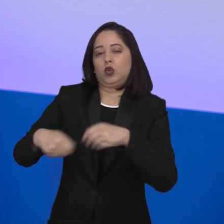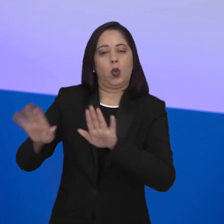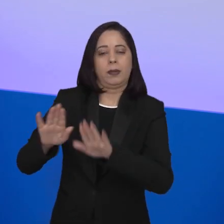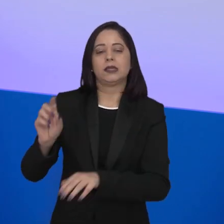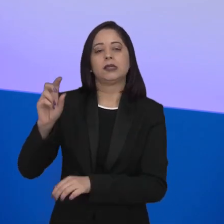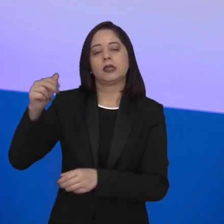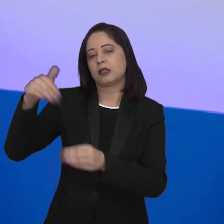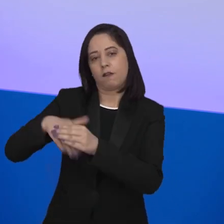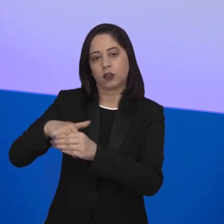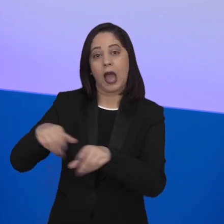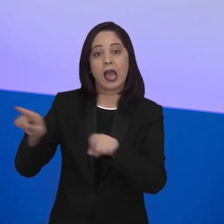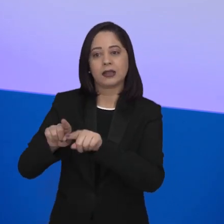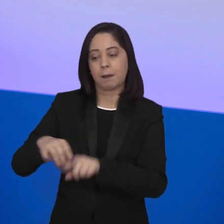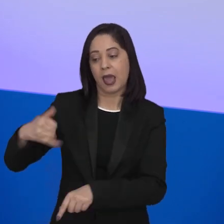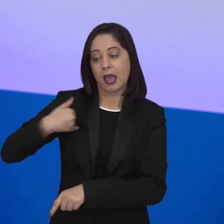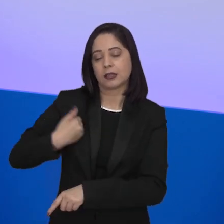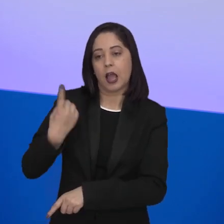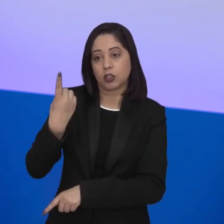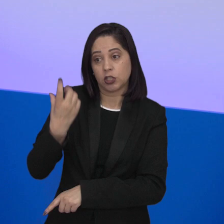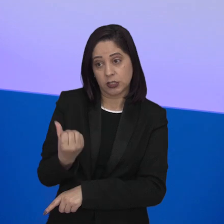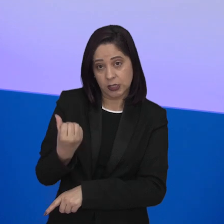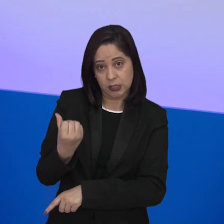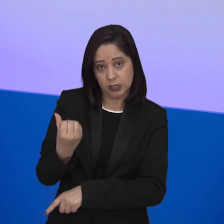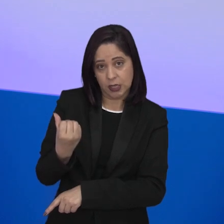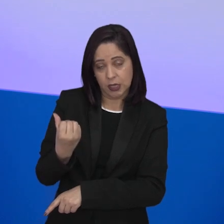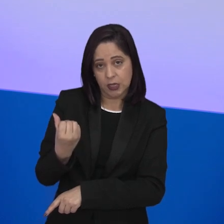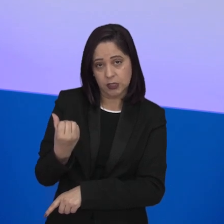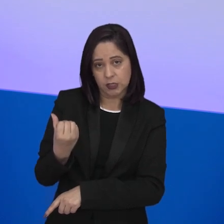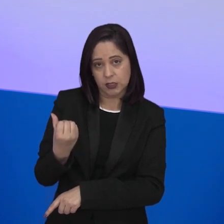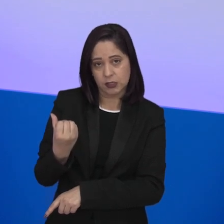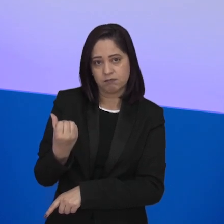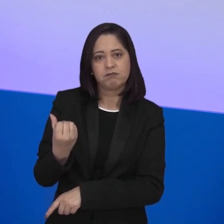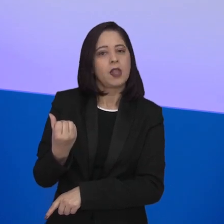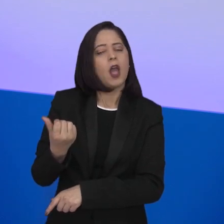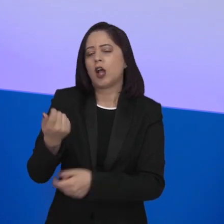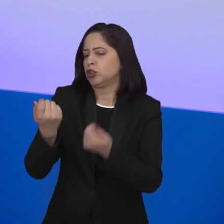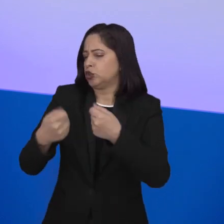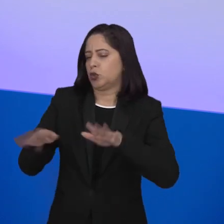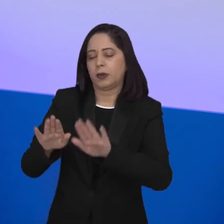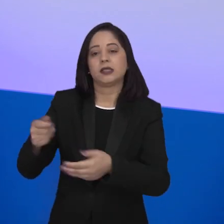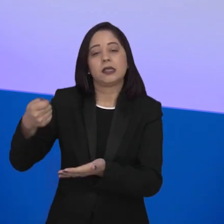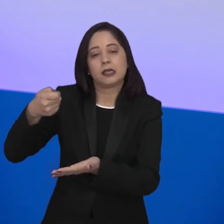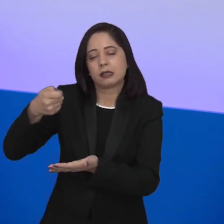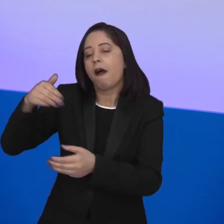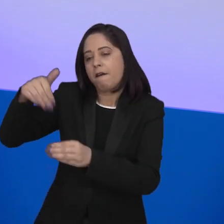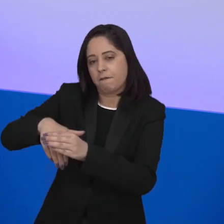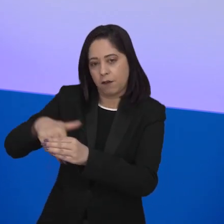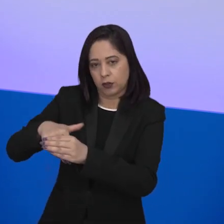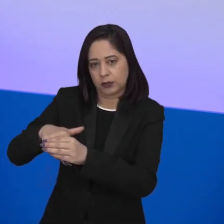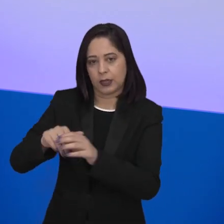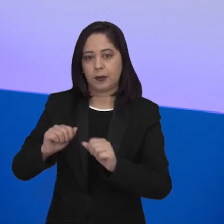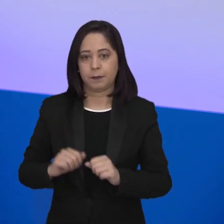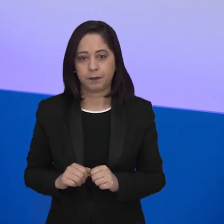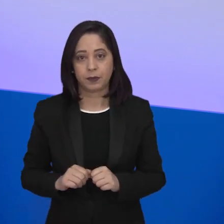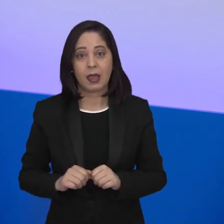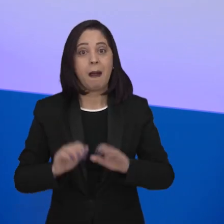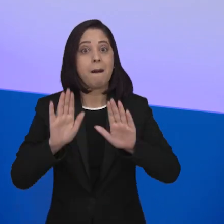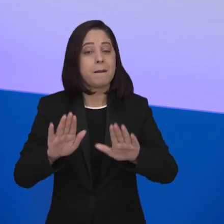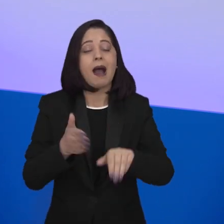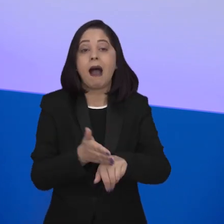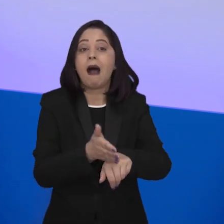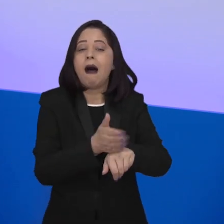quem tem mais de 70 anos de idade. E por falar em voto obrigatório, a gente também precisa falar na obrigatoriedade